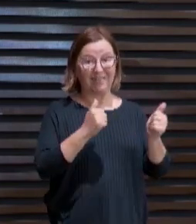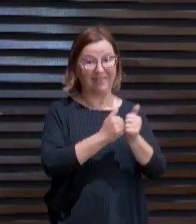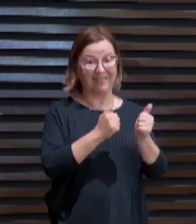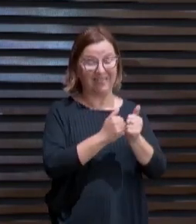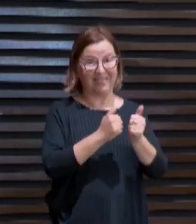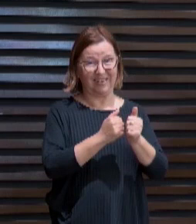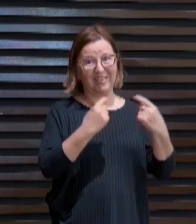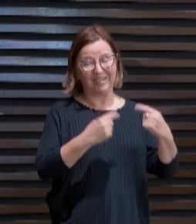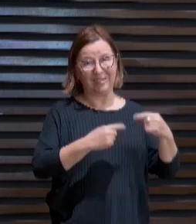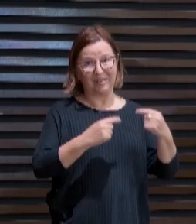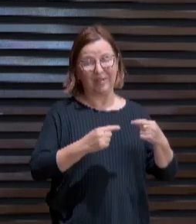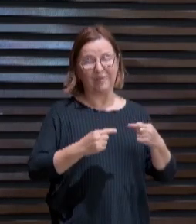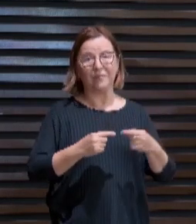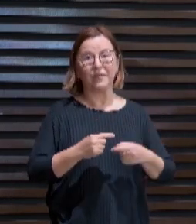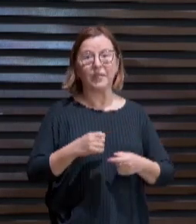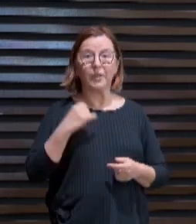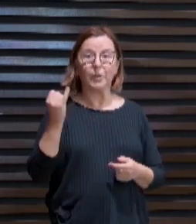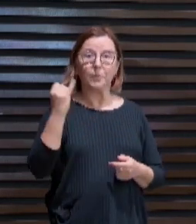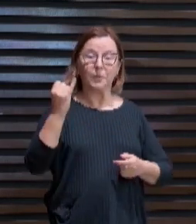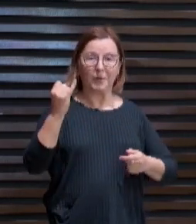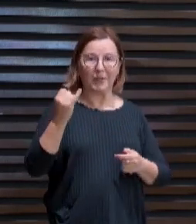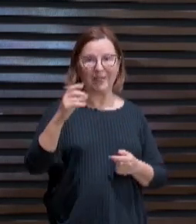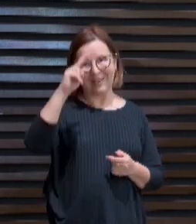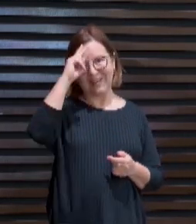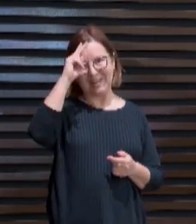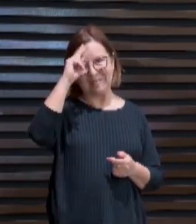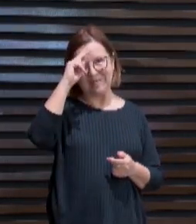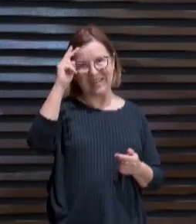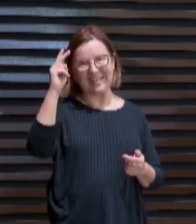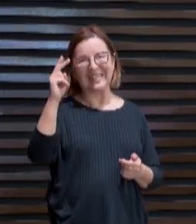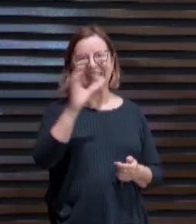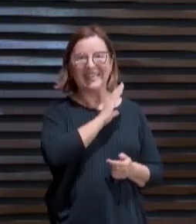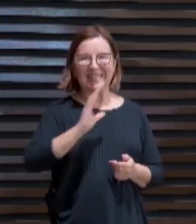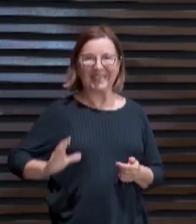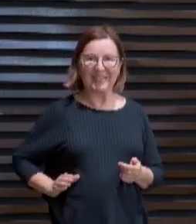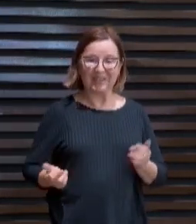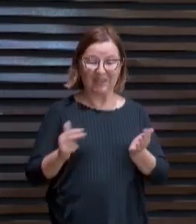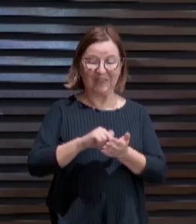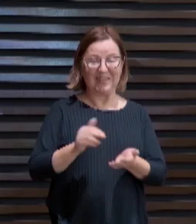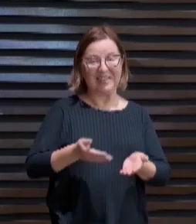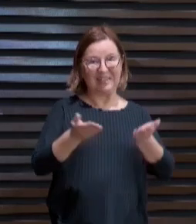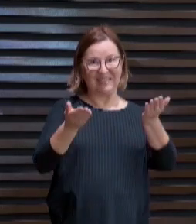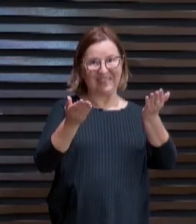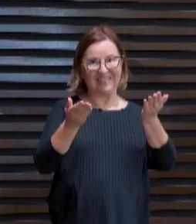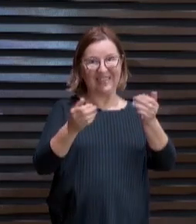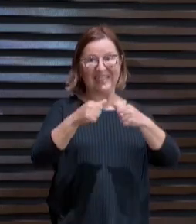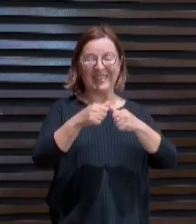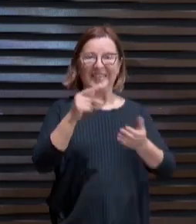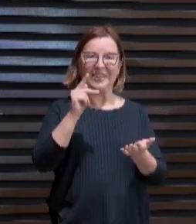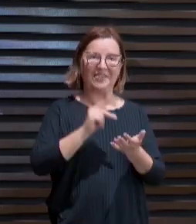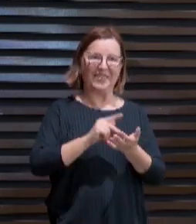lembrá-los, adverti-los, né, da ressurreição de Cristo. Era uma verdade central do Evangelho que precisava